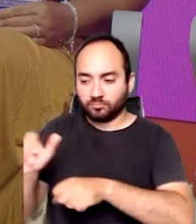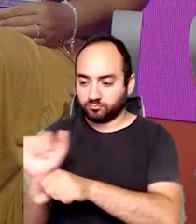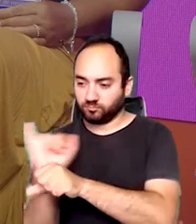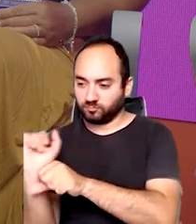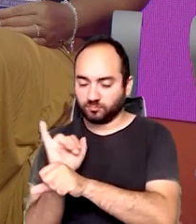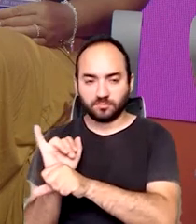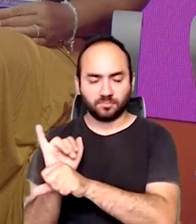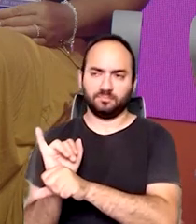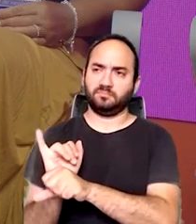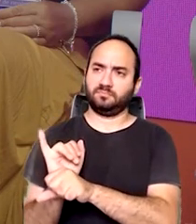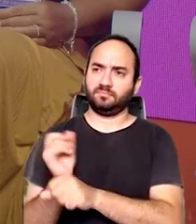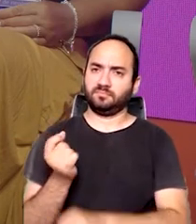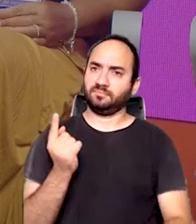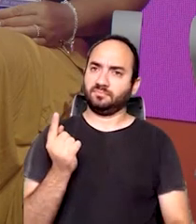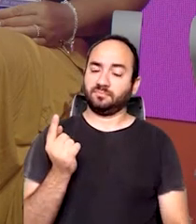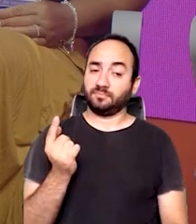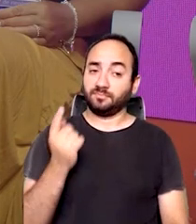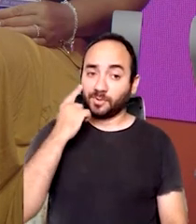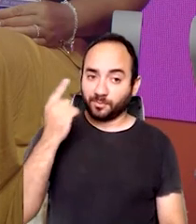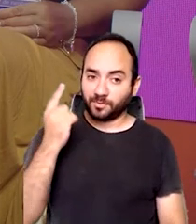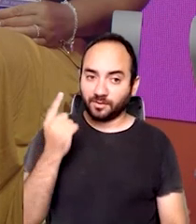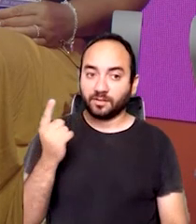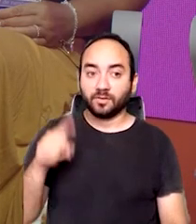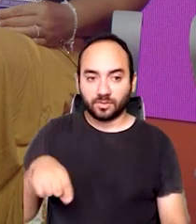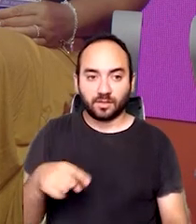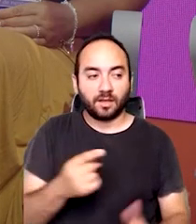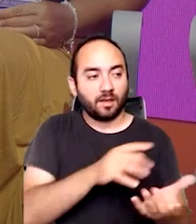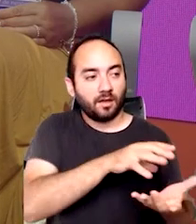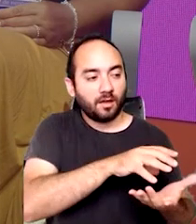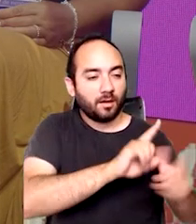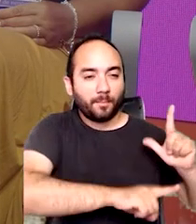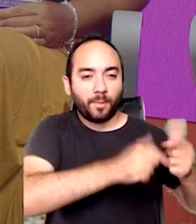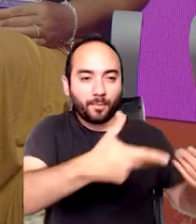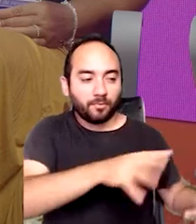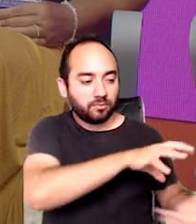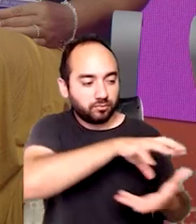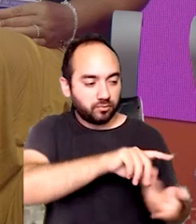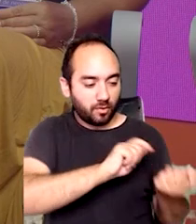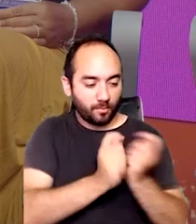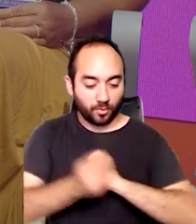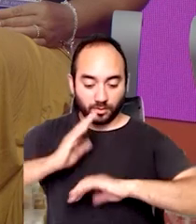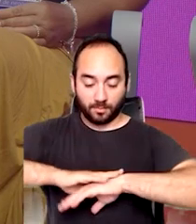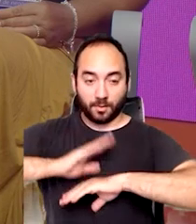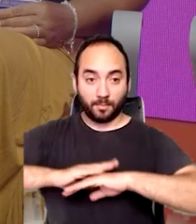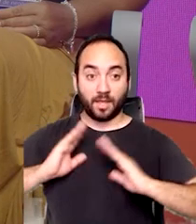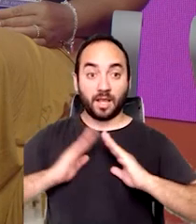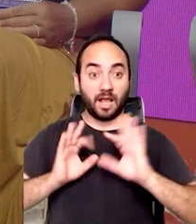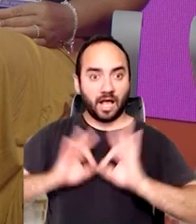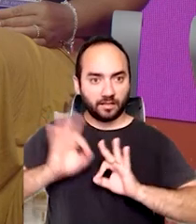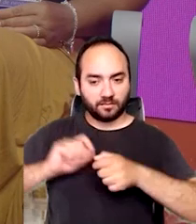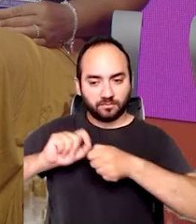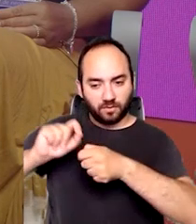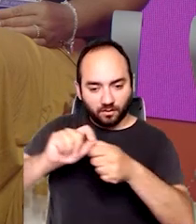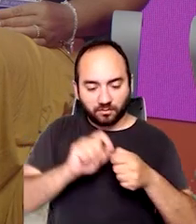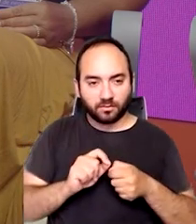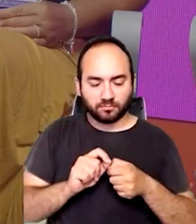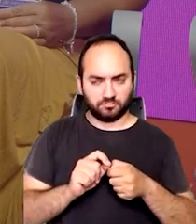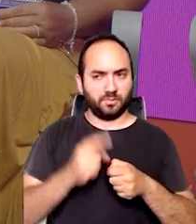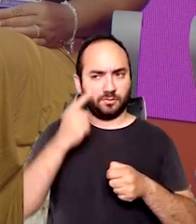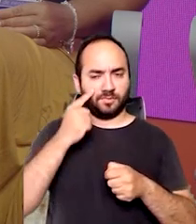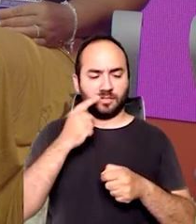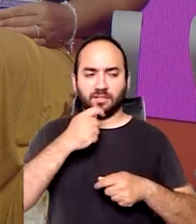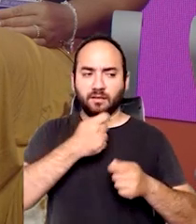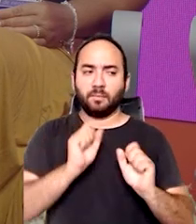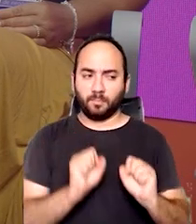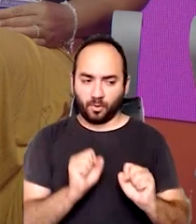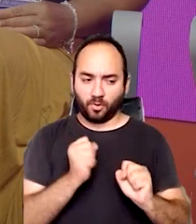criativa E aí eu falei não eu já recolhia móveis de caçamba para transformar pra minha casa e aí falei isso aí pode